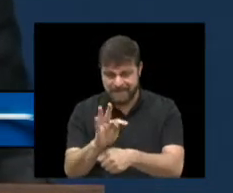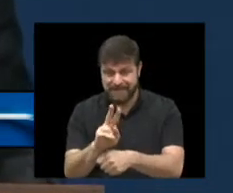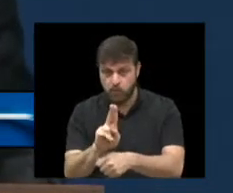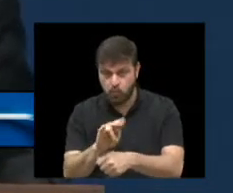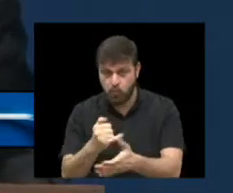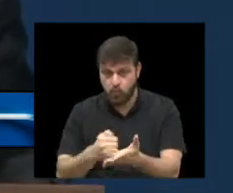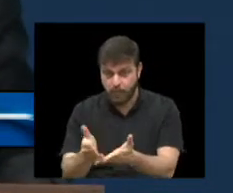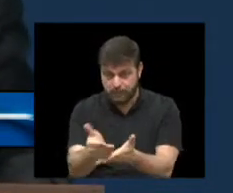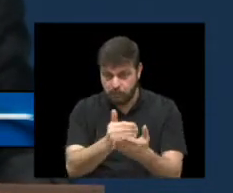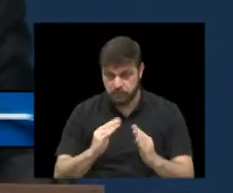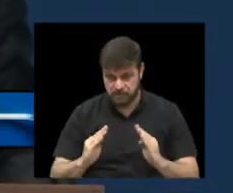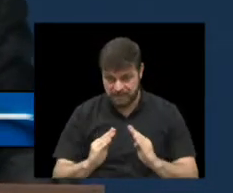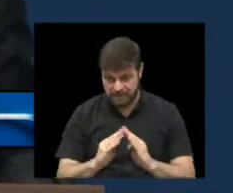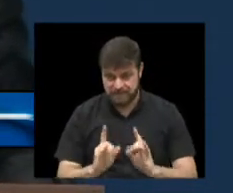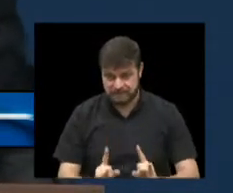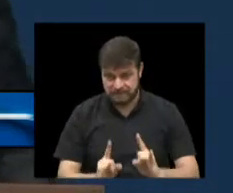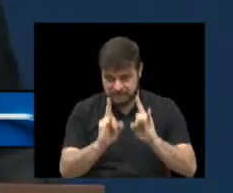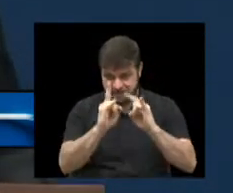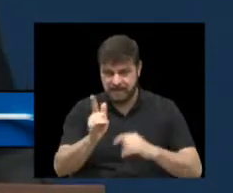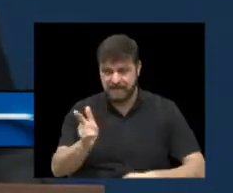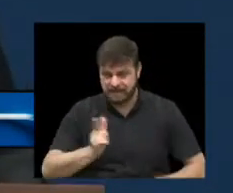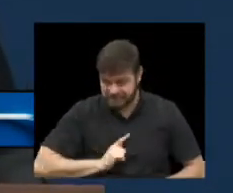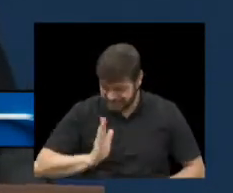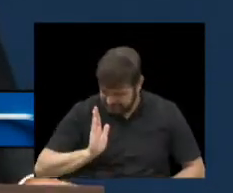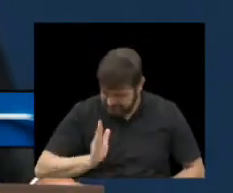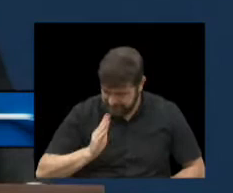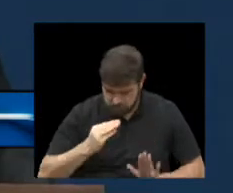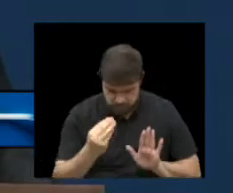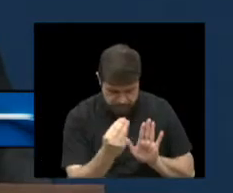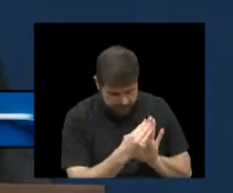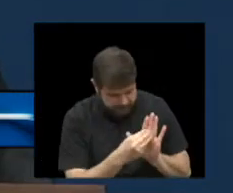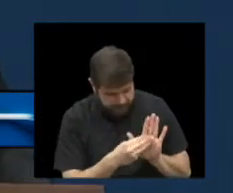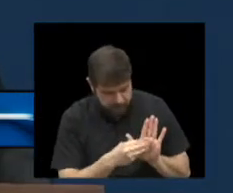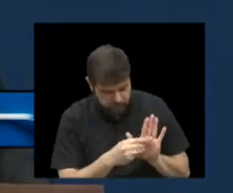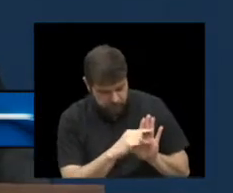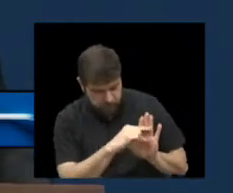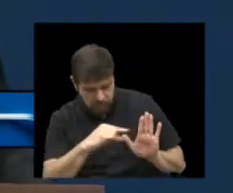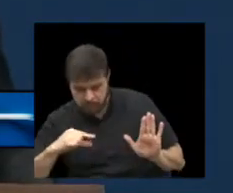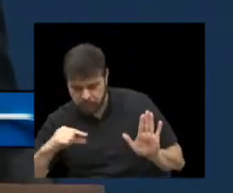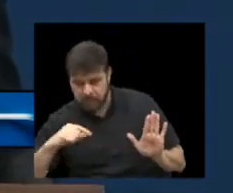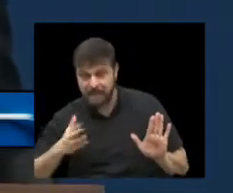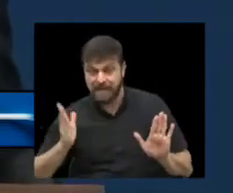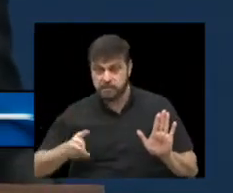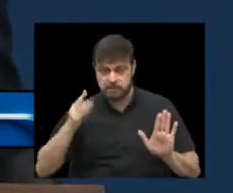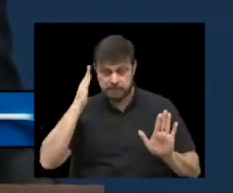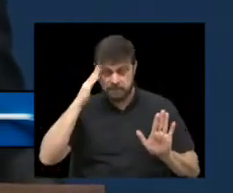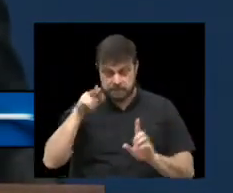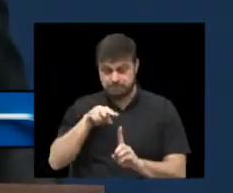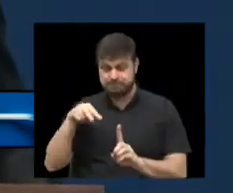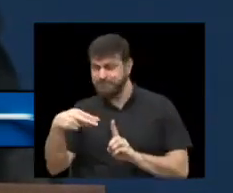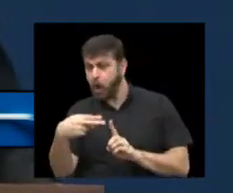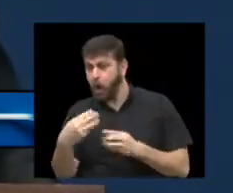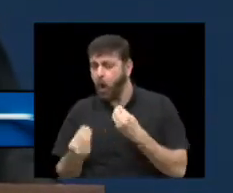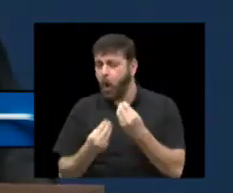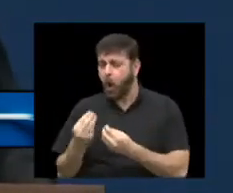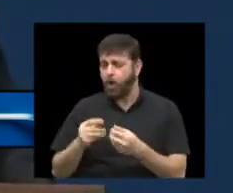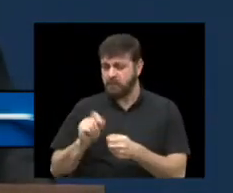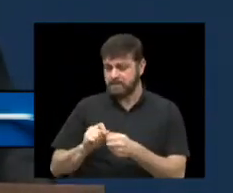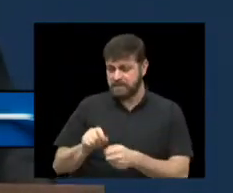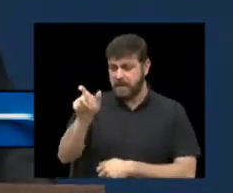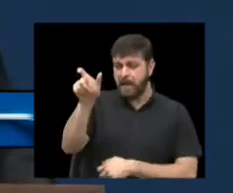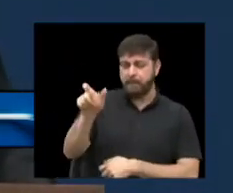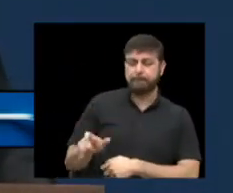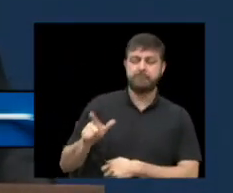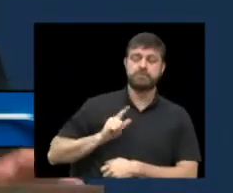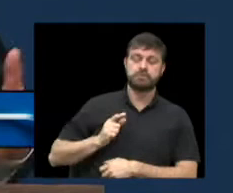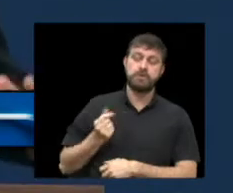diretriz colocada na atual Lei de Diretrizes Orçamentárias, que abre a perspectiva do município fazer a revisão da planta